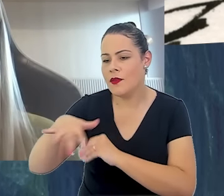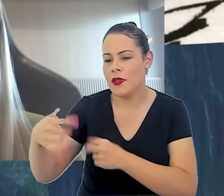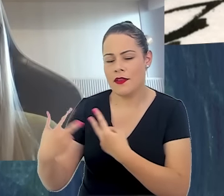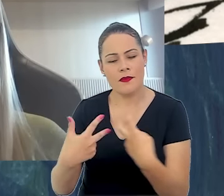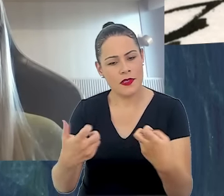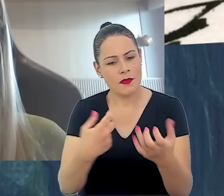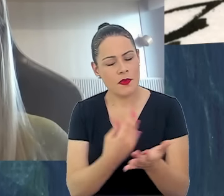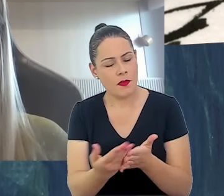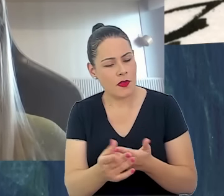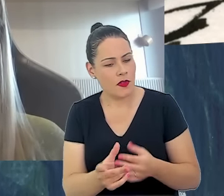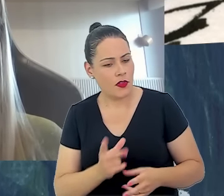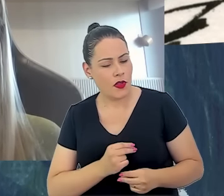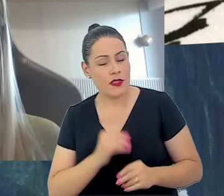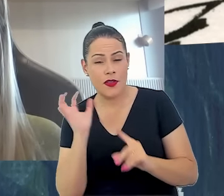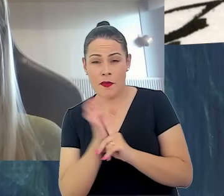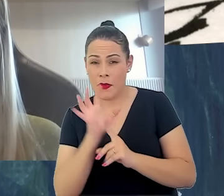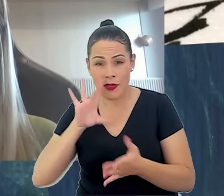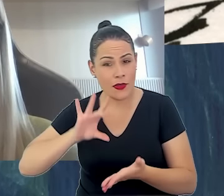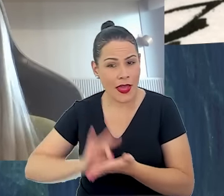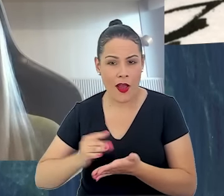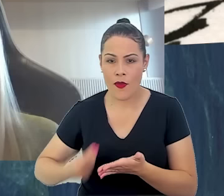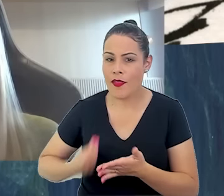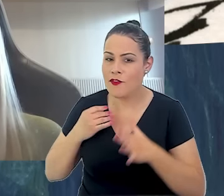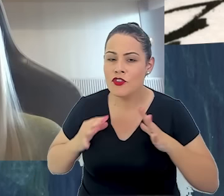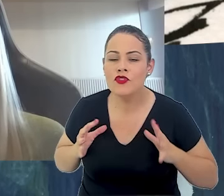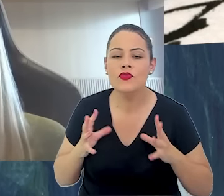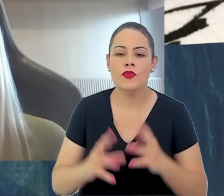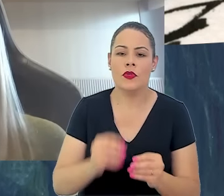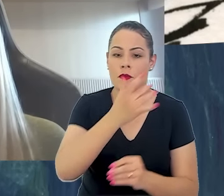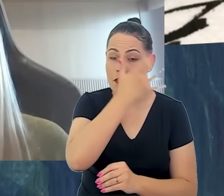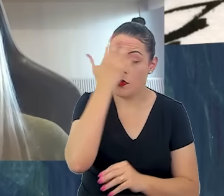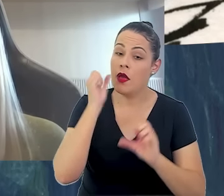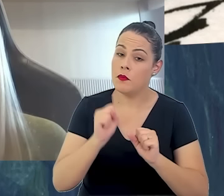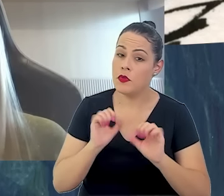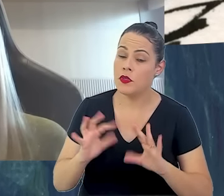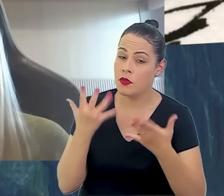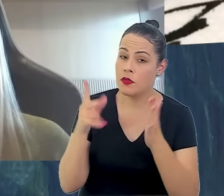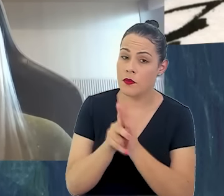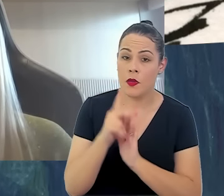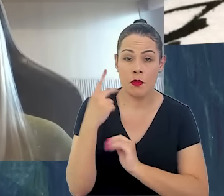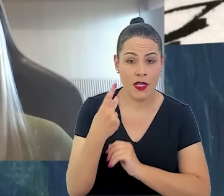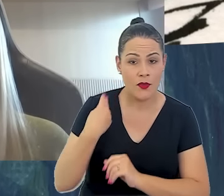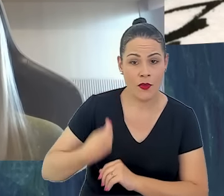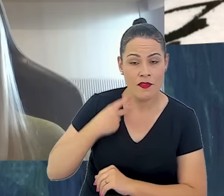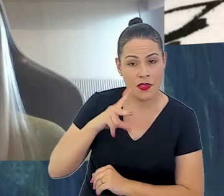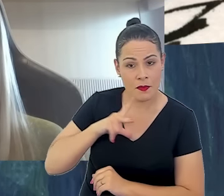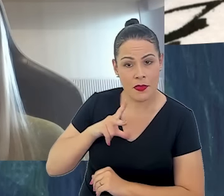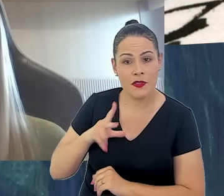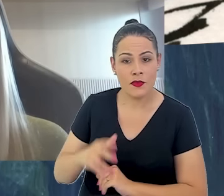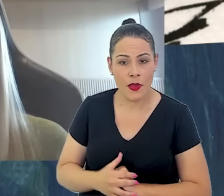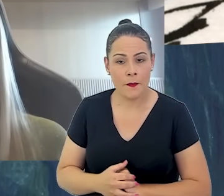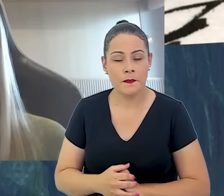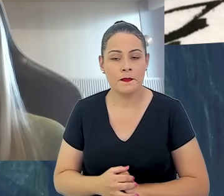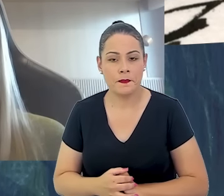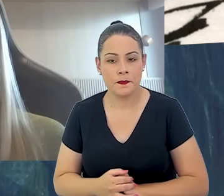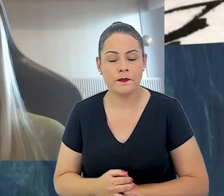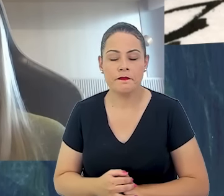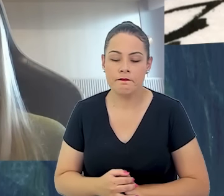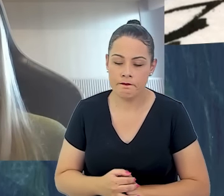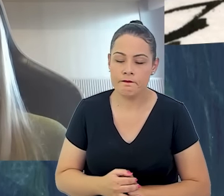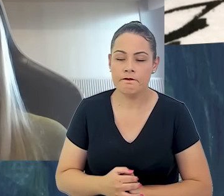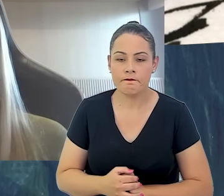o impacto real que isso tem na vida de todo mundo e que pode ser, de repente, inclusive na sua, né?